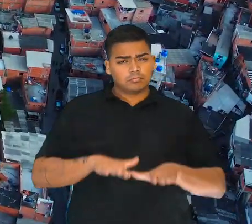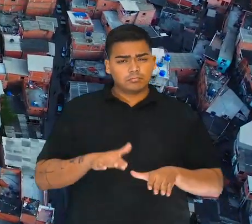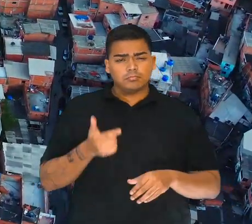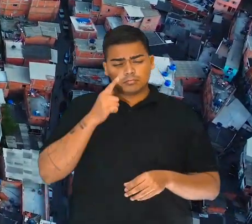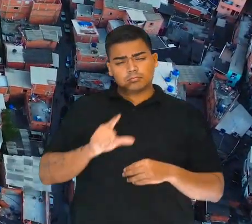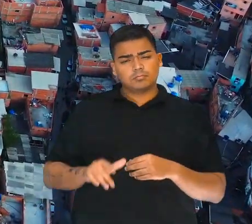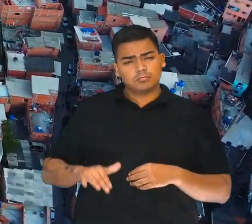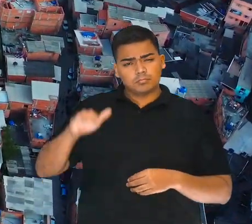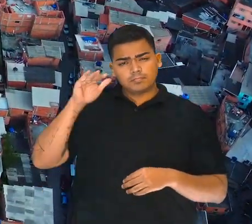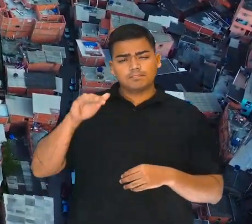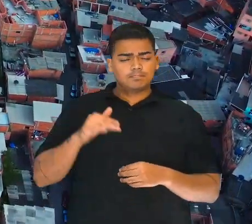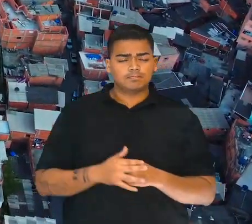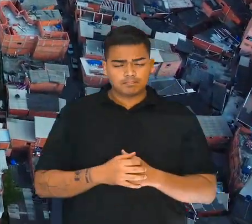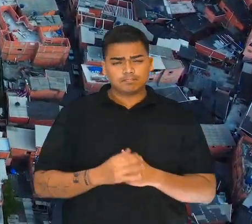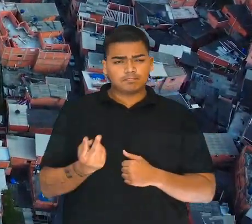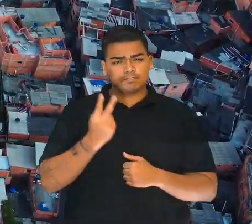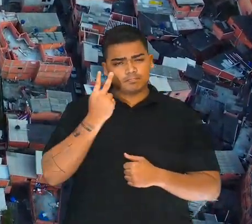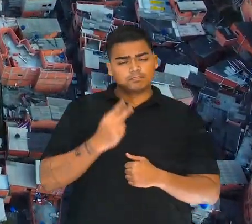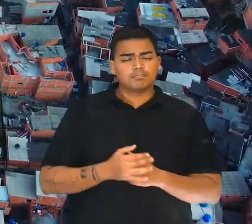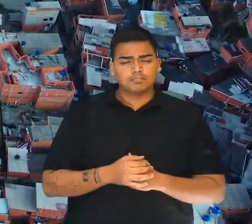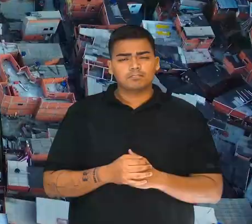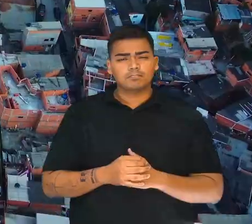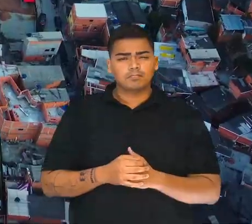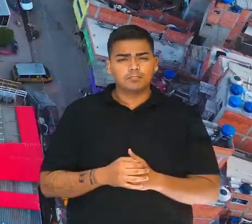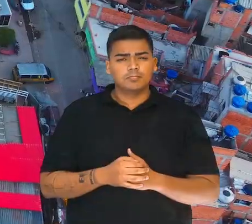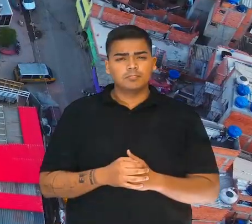aqui, crescer aqui, gerar emprego aqui, inovação aqui.